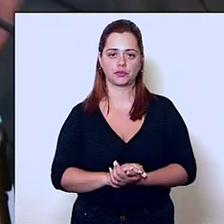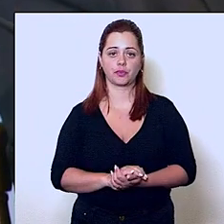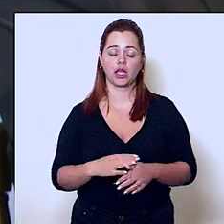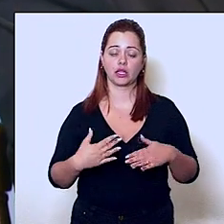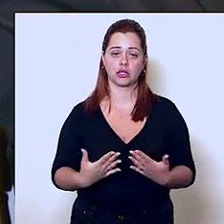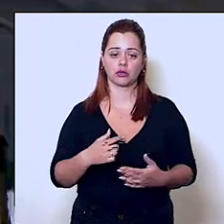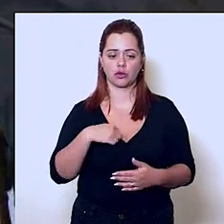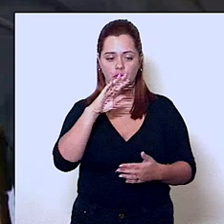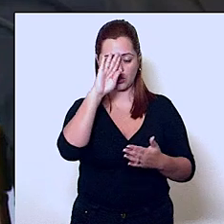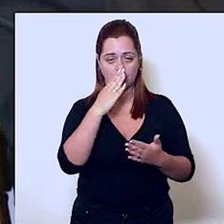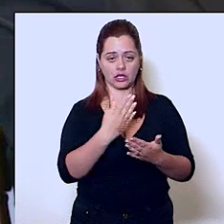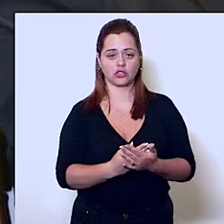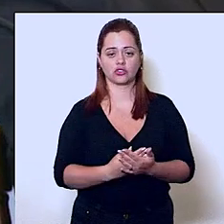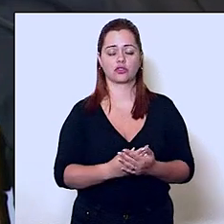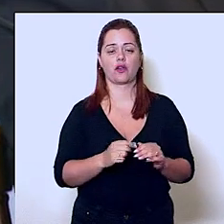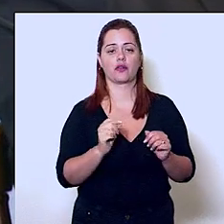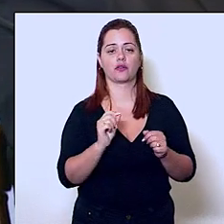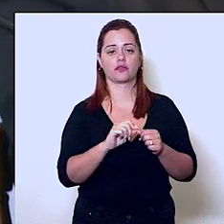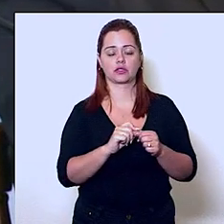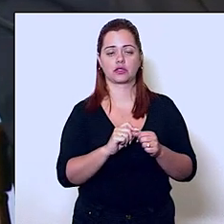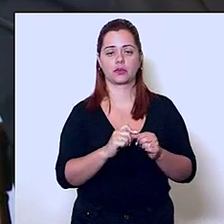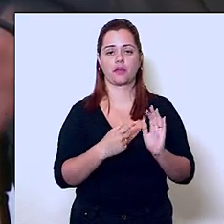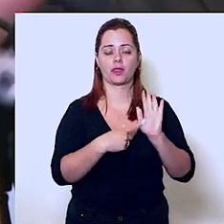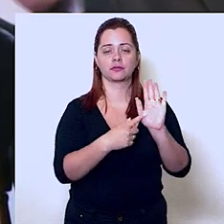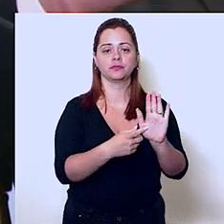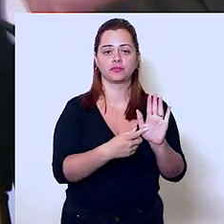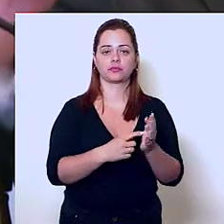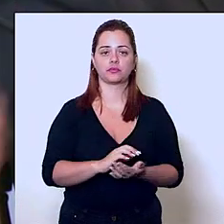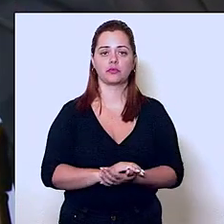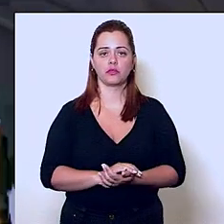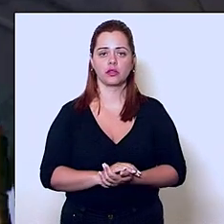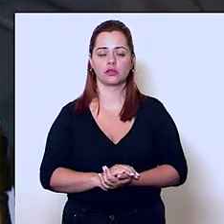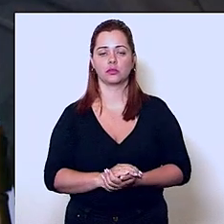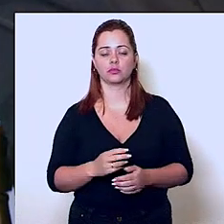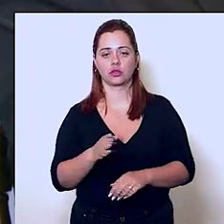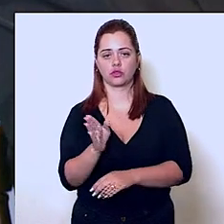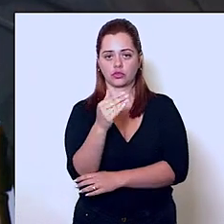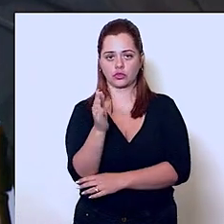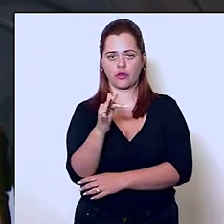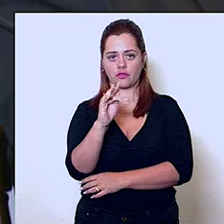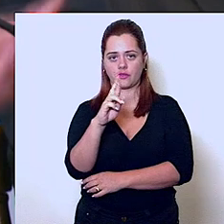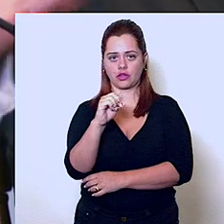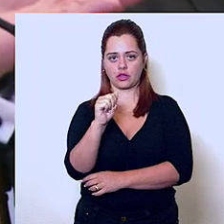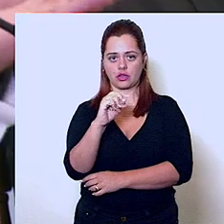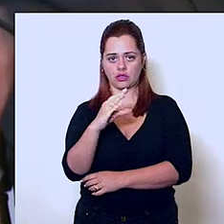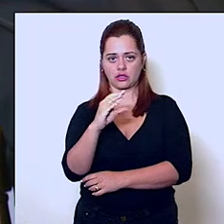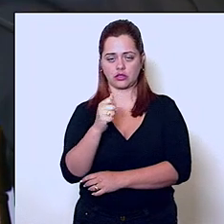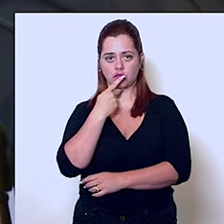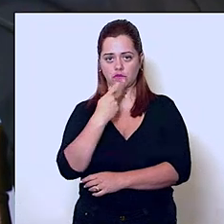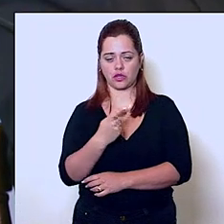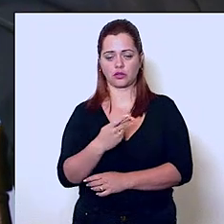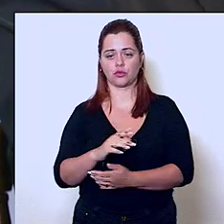e aí faço uma referência a algo que o chanceler França fez questão de dizer no seu discurso